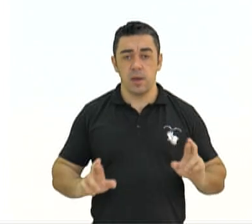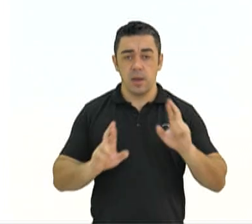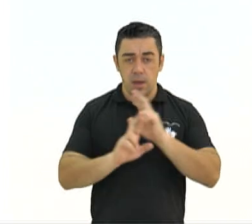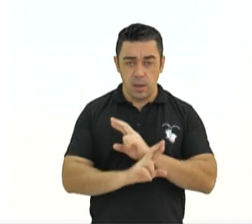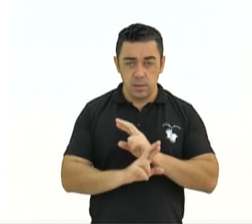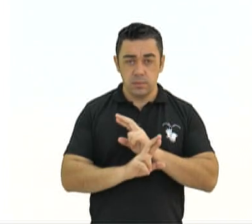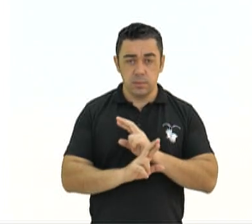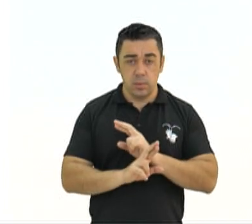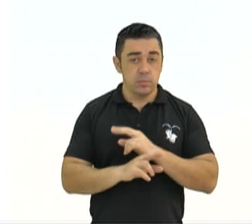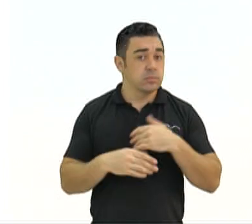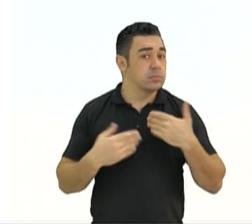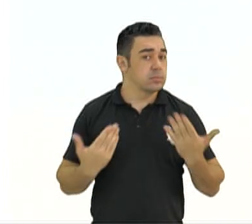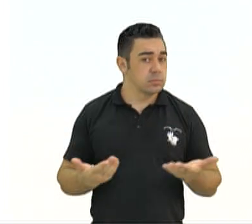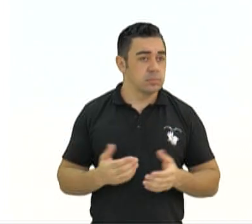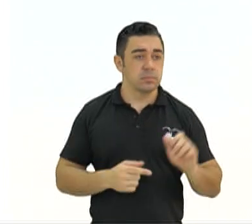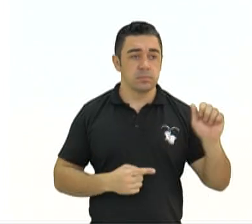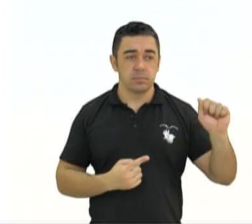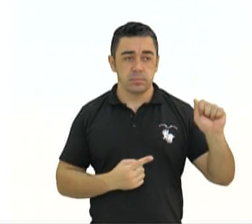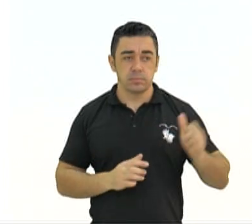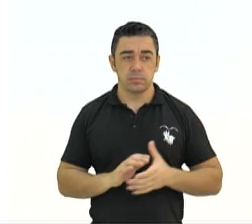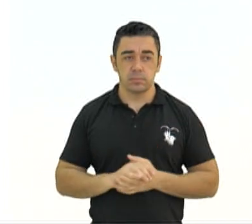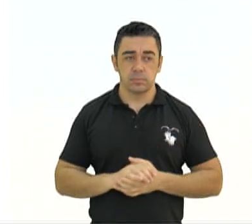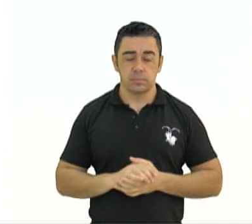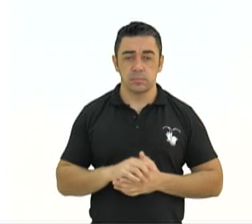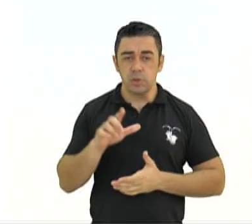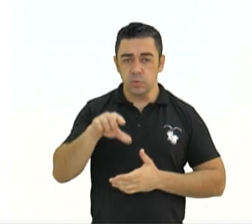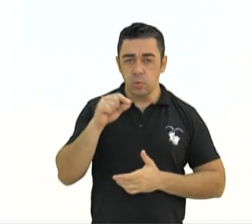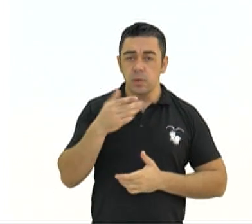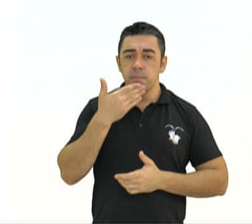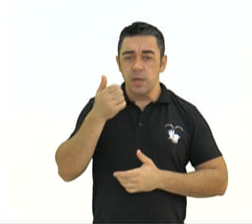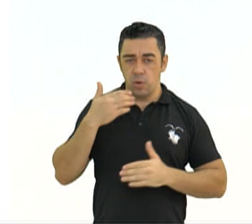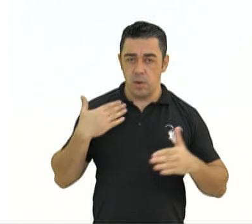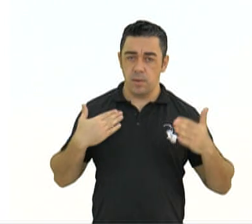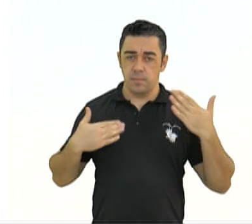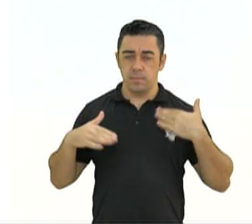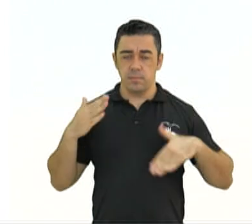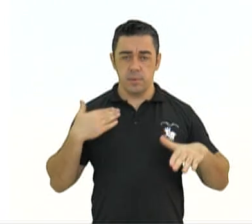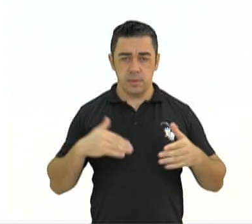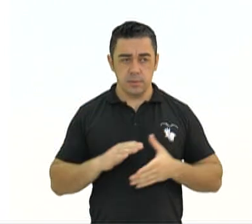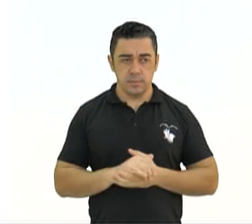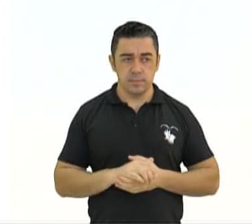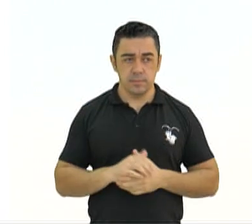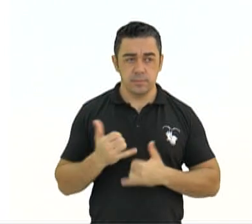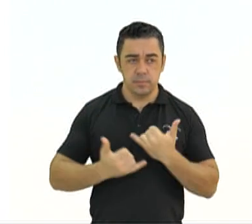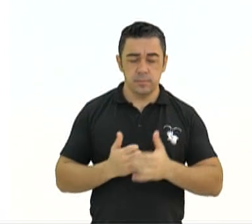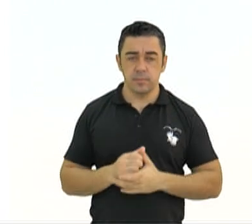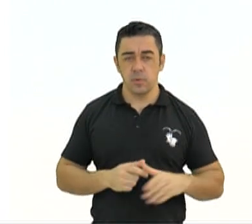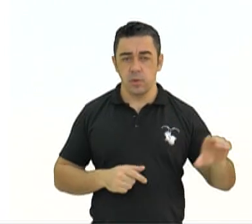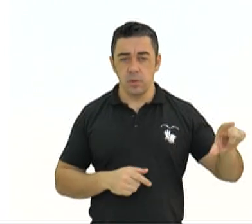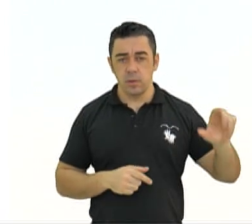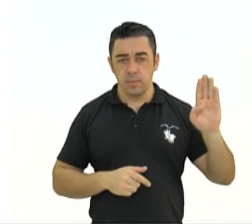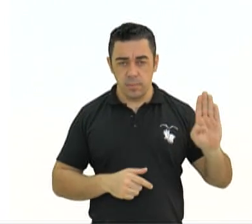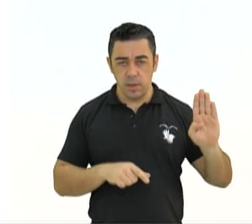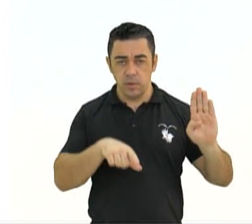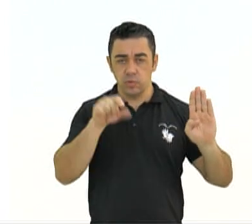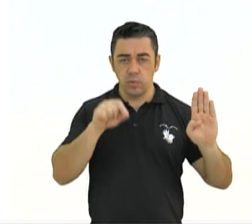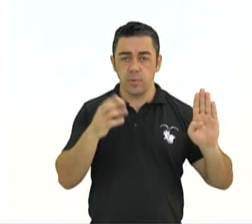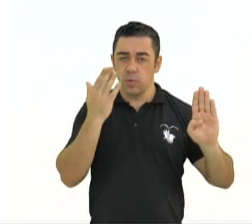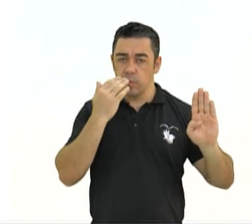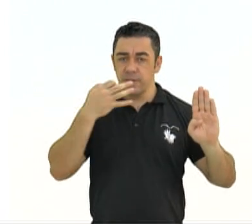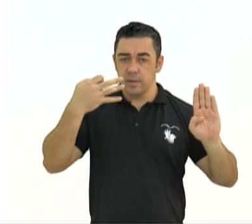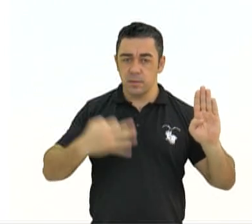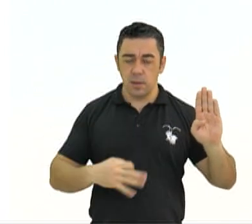relacionados a, letra A, adesão a programas de lazer, letra B, opção por dietas balanceadas, letra